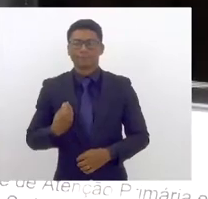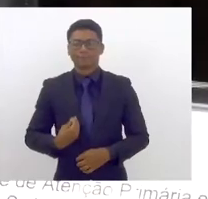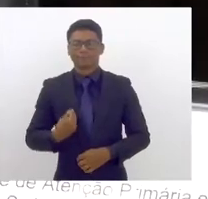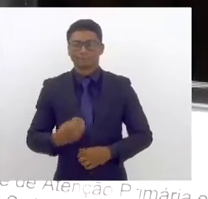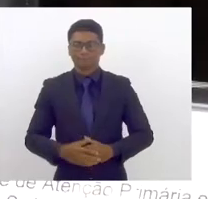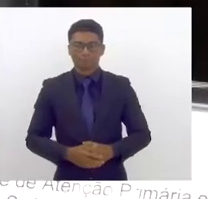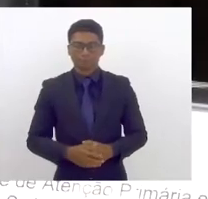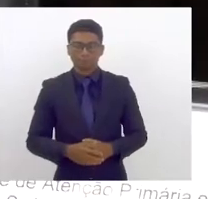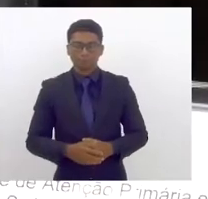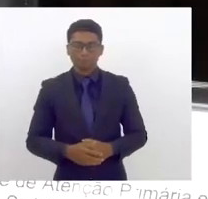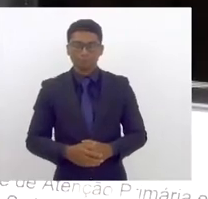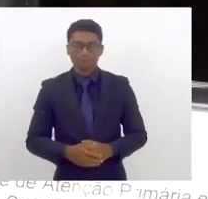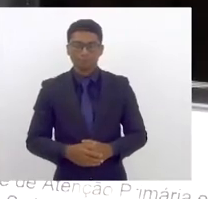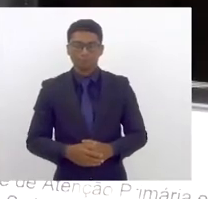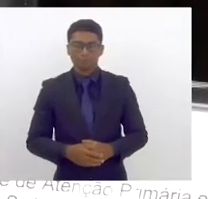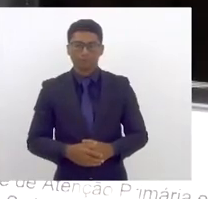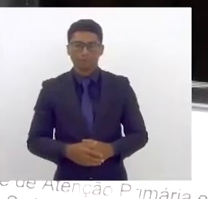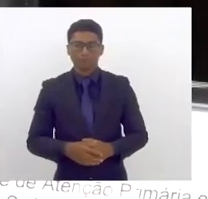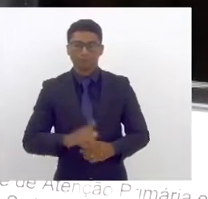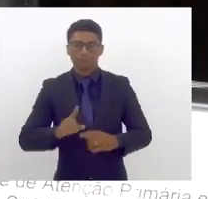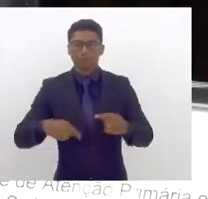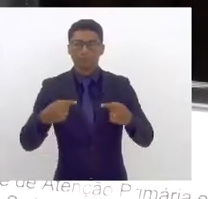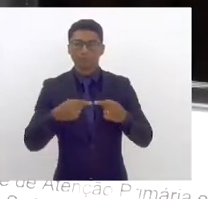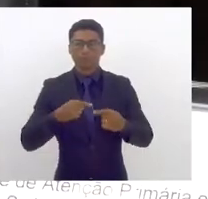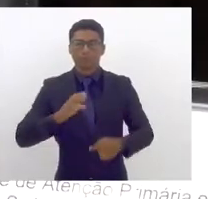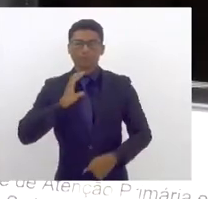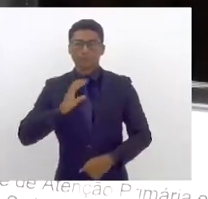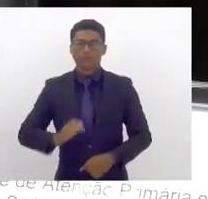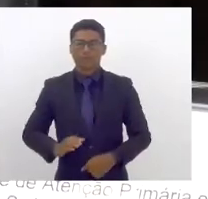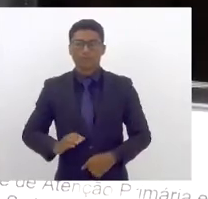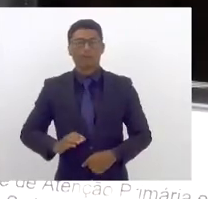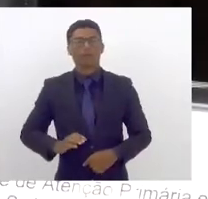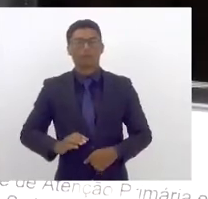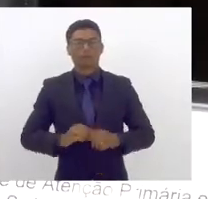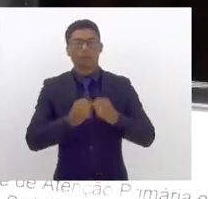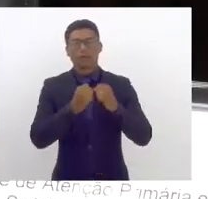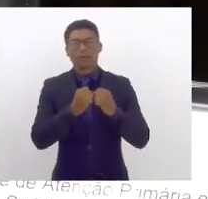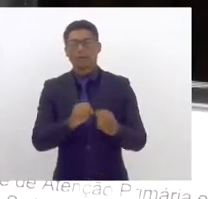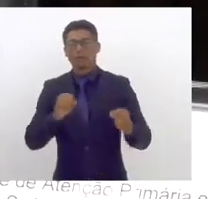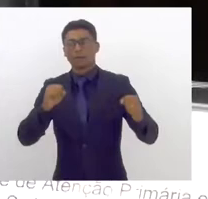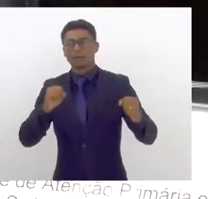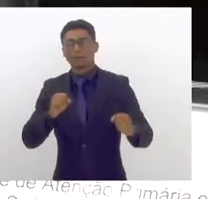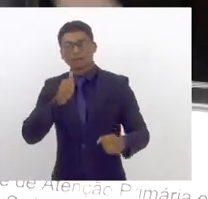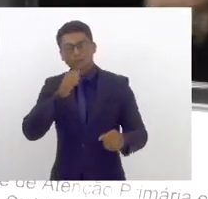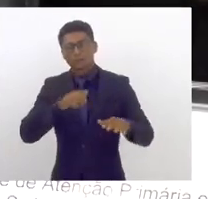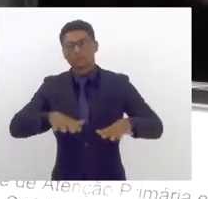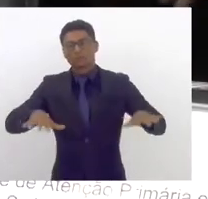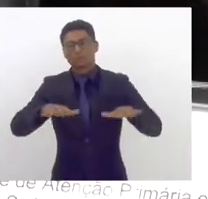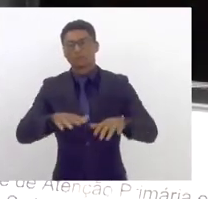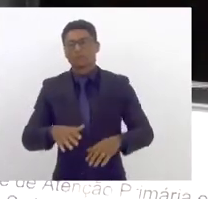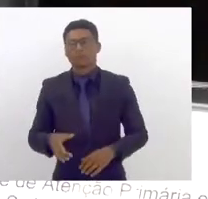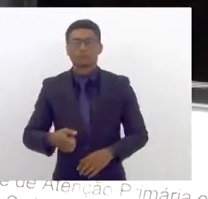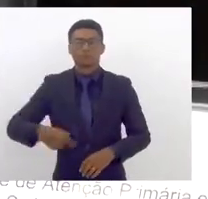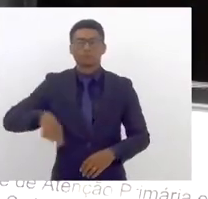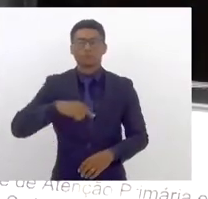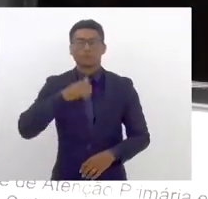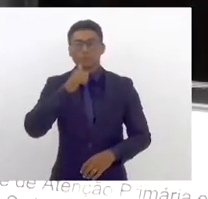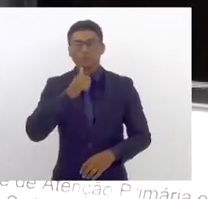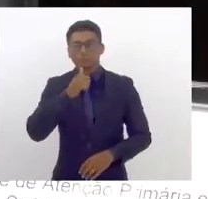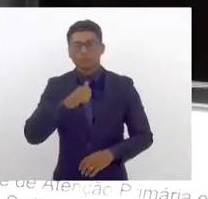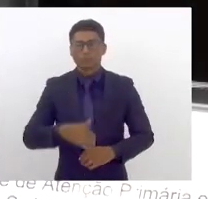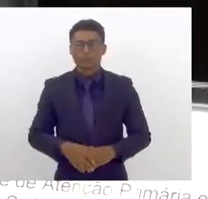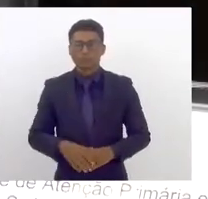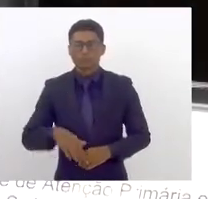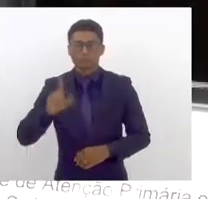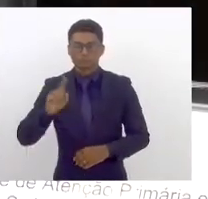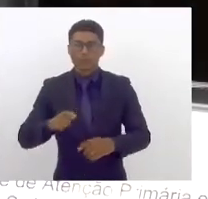entregam aquilo que a gente chama de cidadania completa Ampla é para todas nós sobretudo nós mulheres é que somos